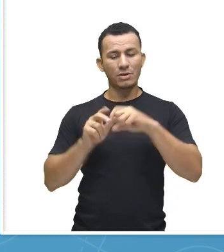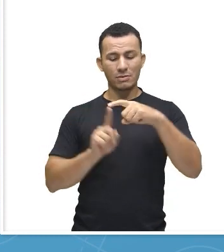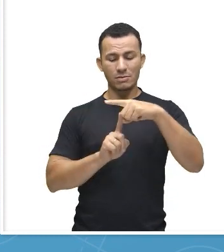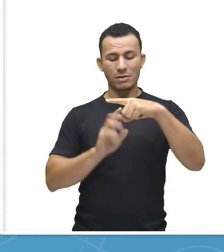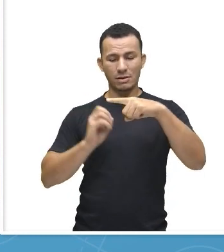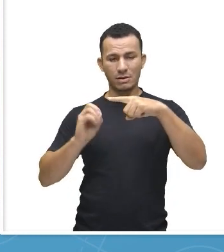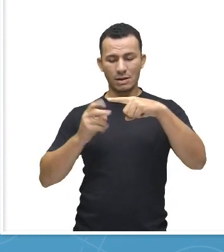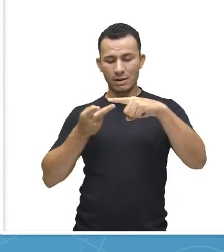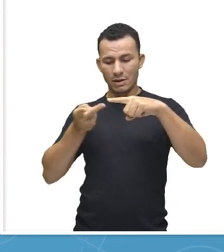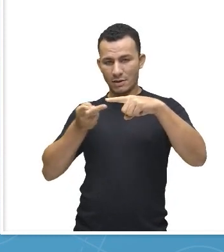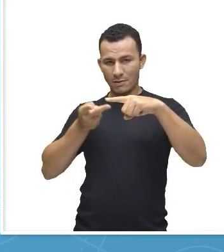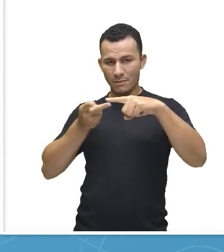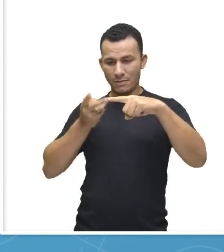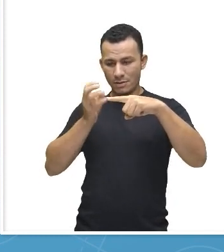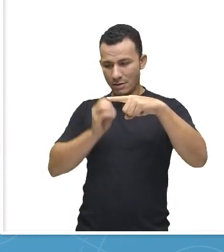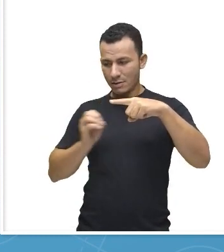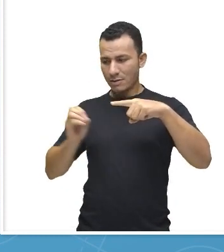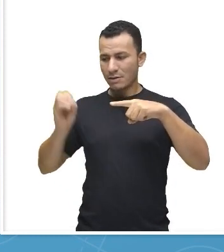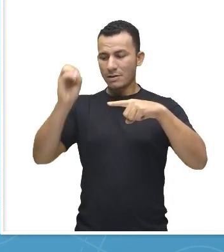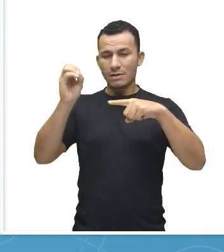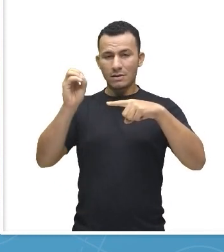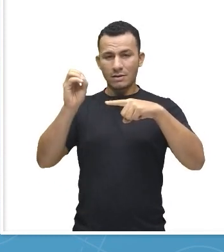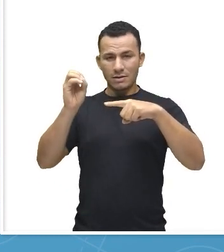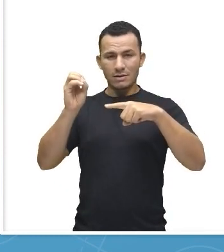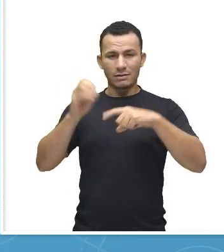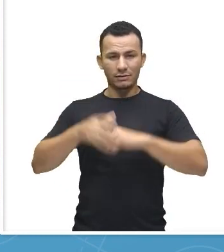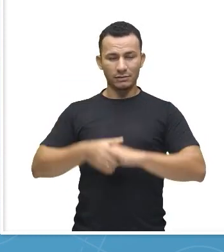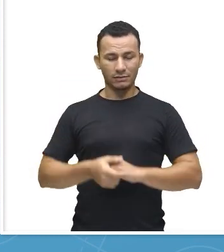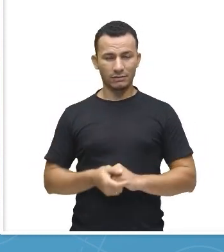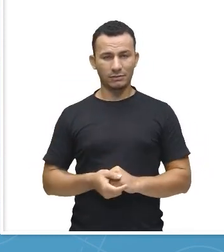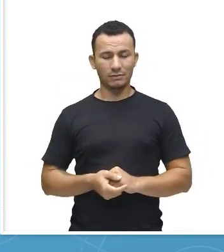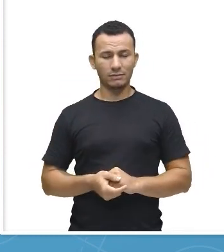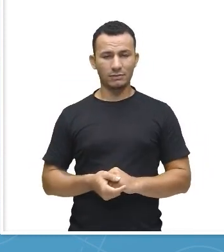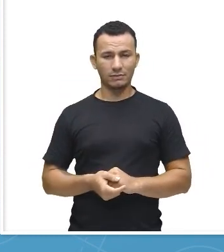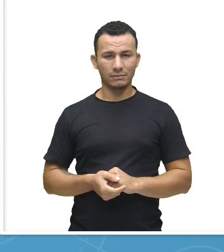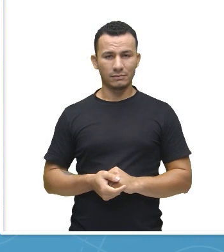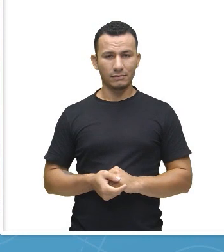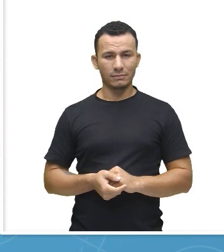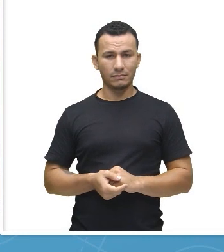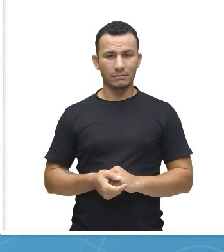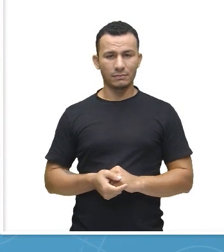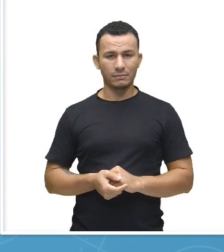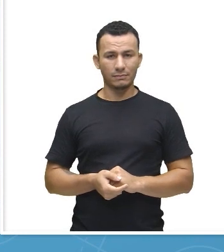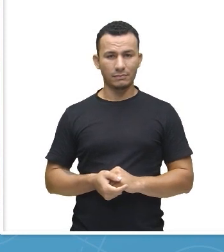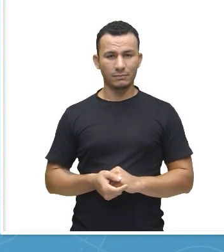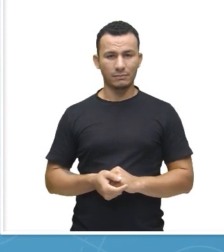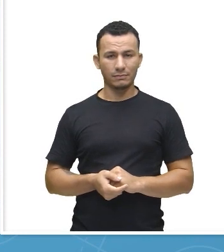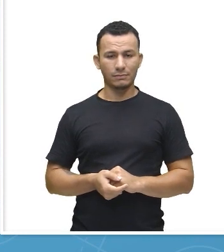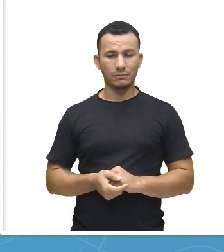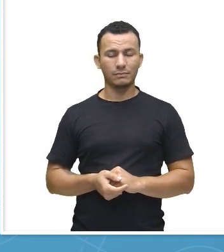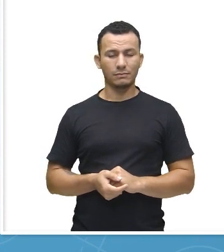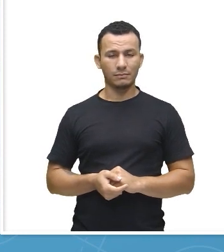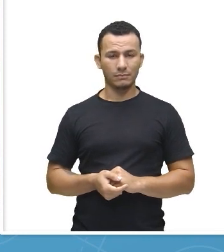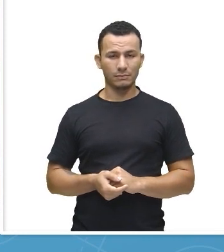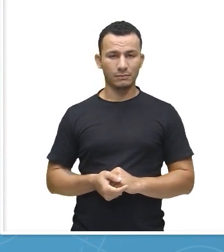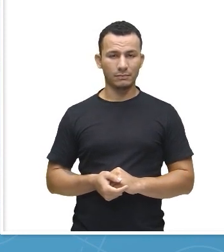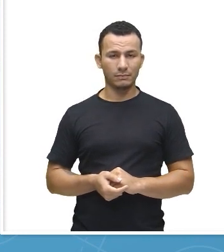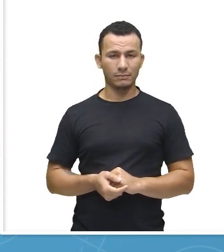nós aprendemos. Temos aqui dois zeros, né? A casa da vírgula anda duas casas para a